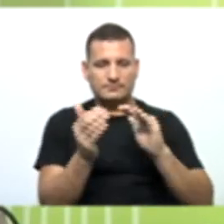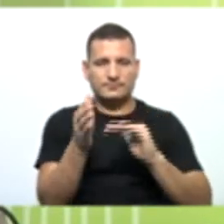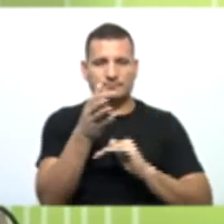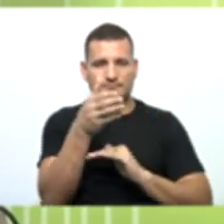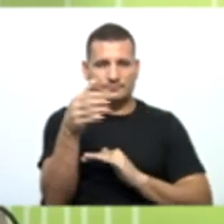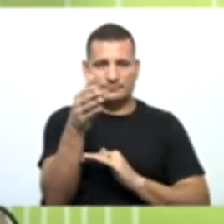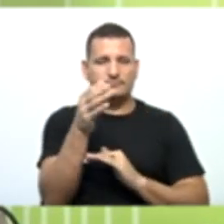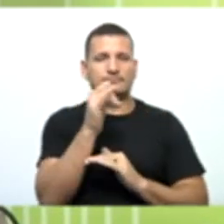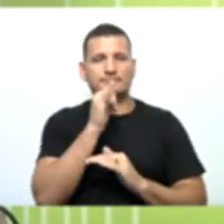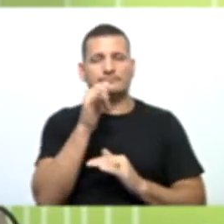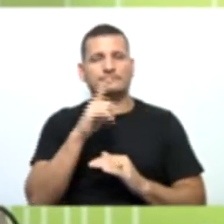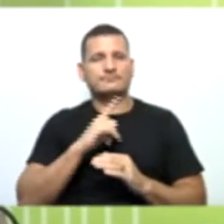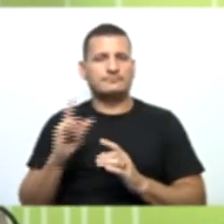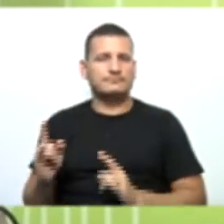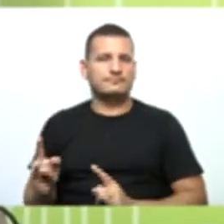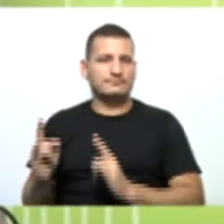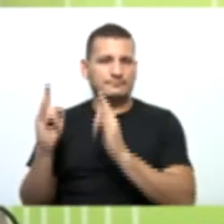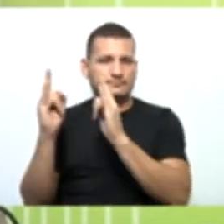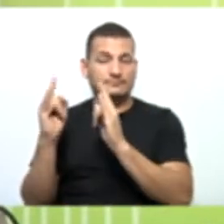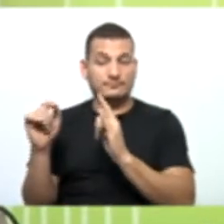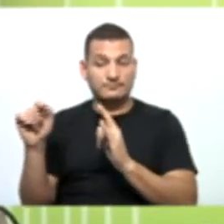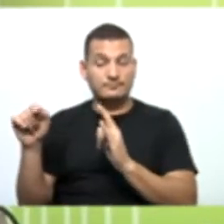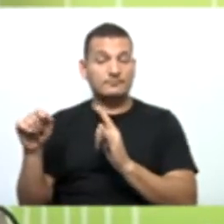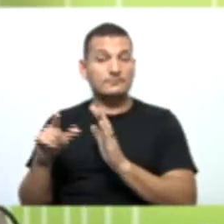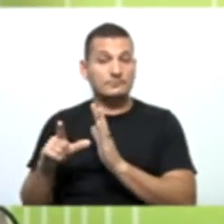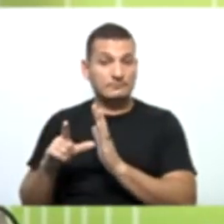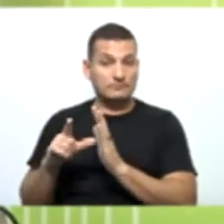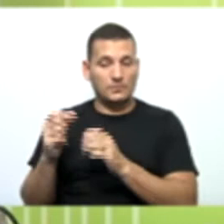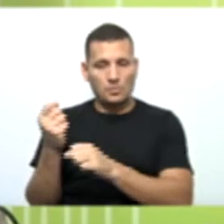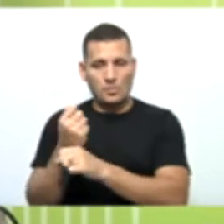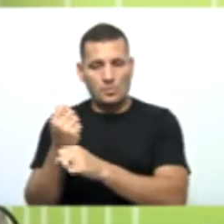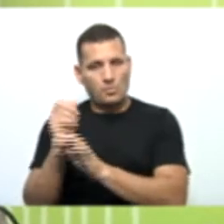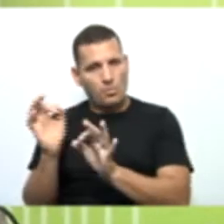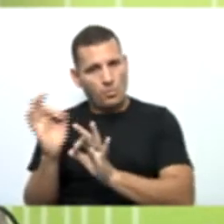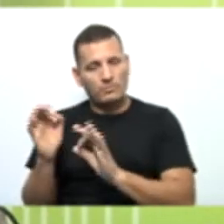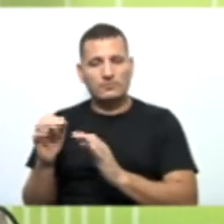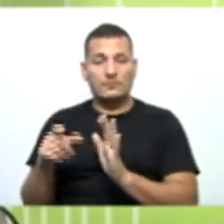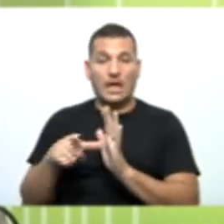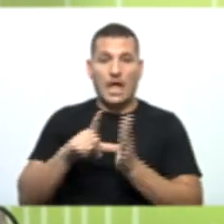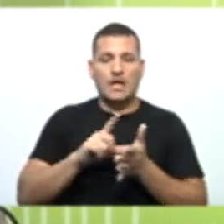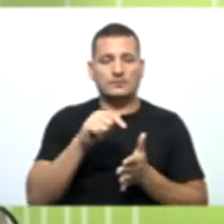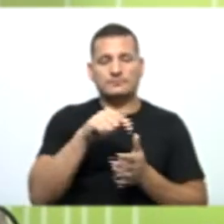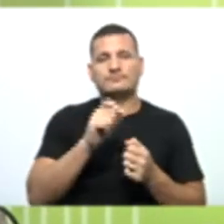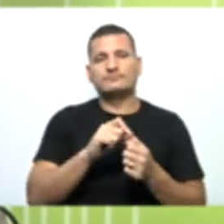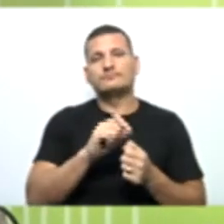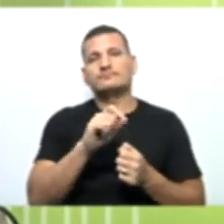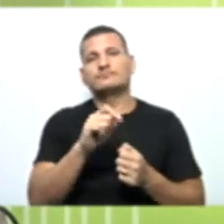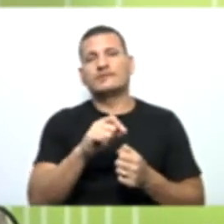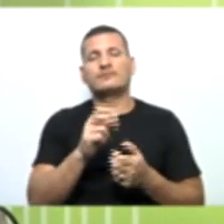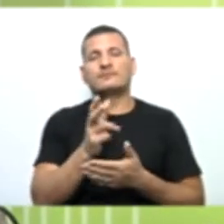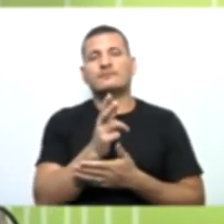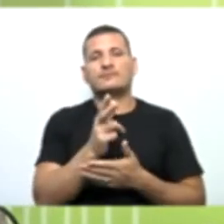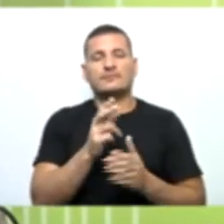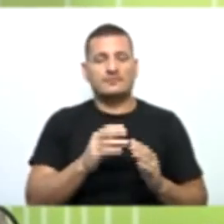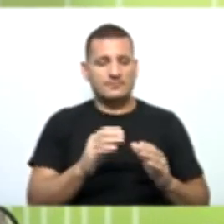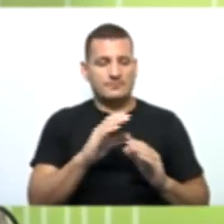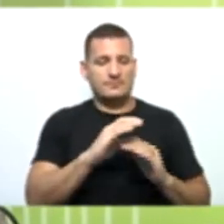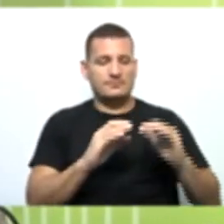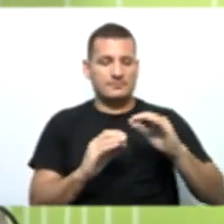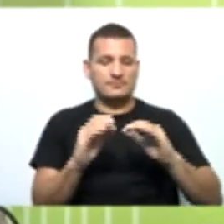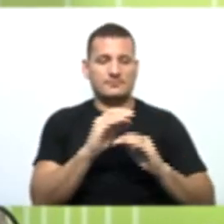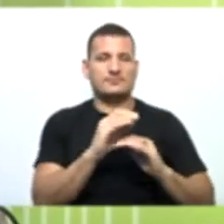esses imóveis, prédios enormes. Antes dele começar a construir, não é feito uma maquete. Ele não vai ter